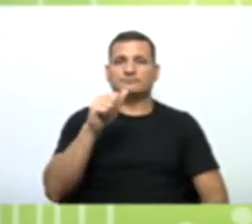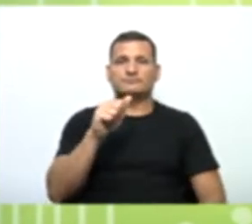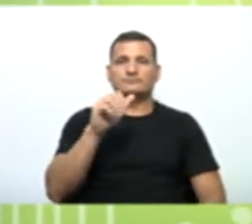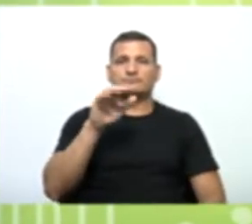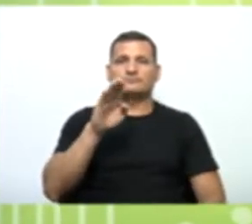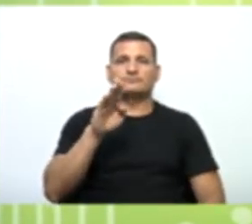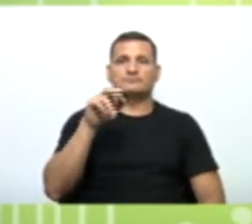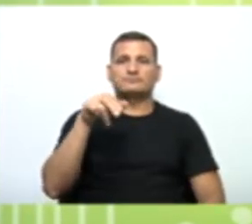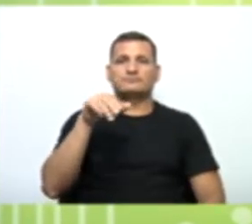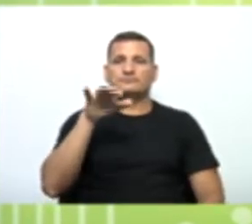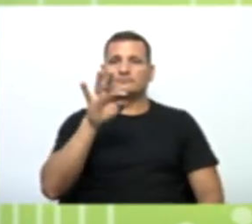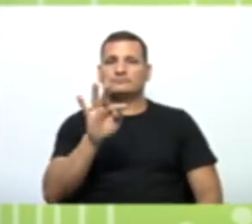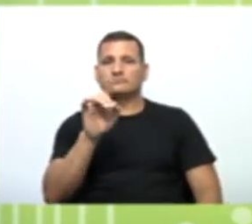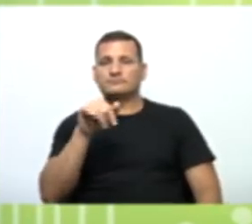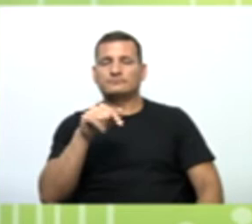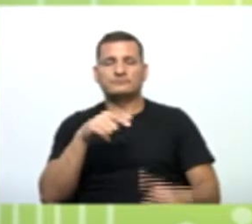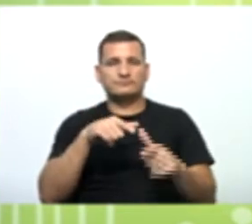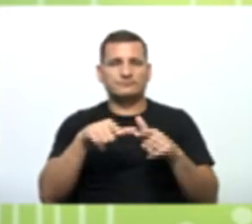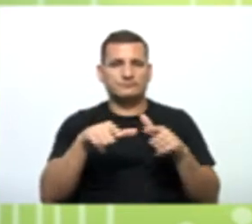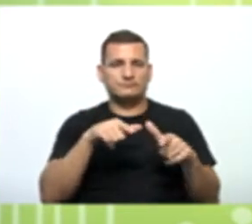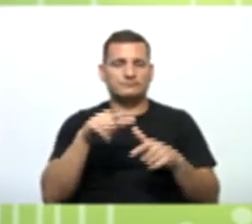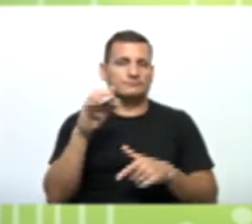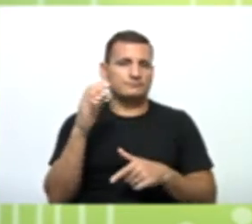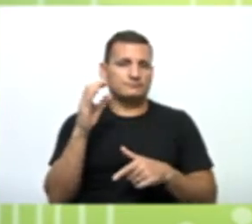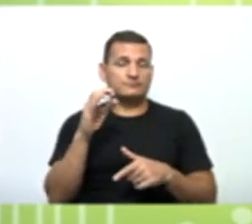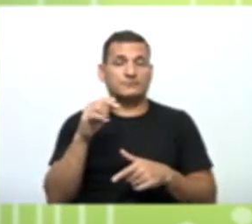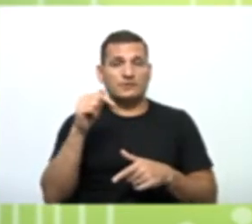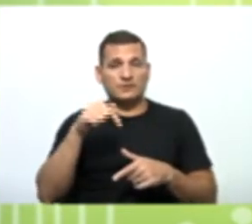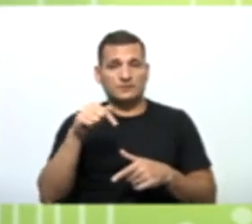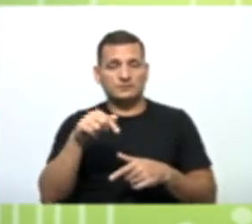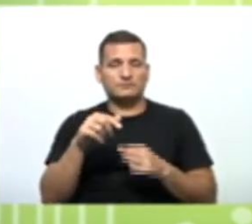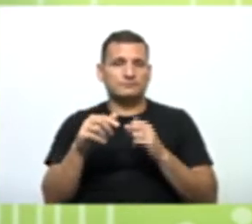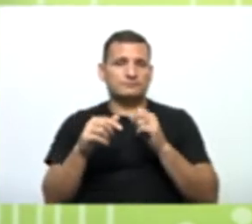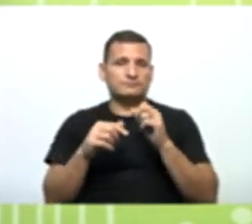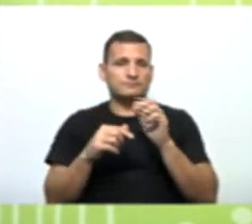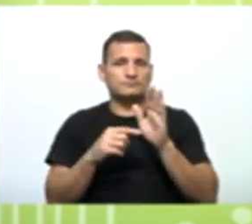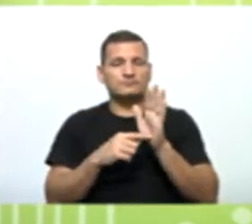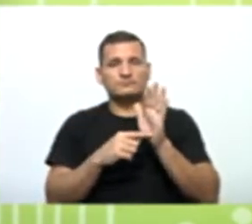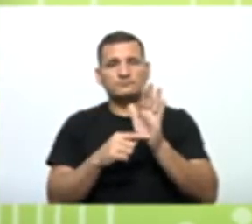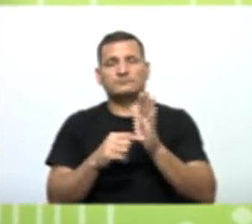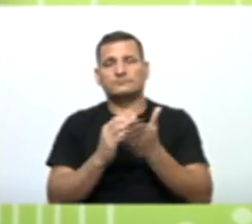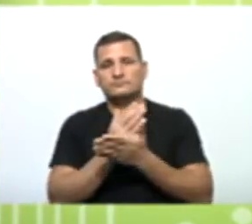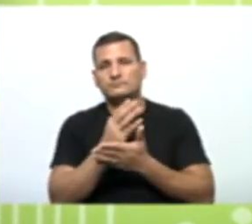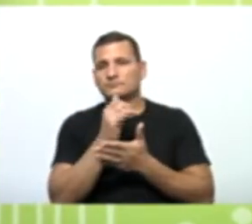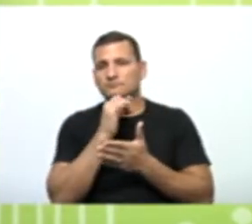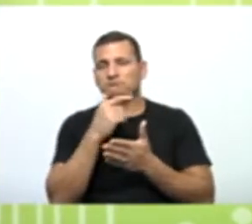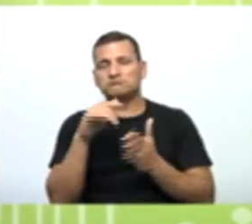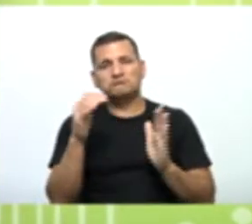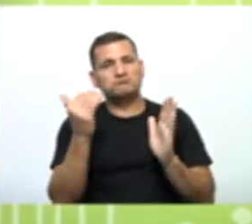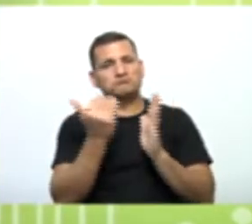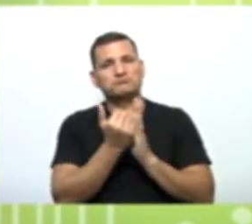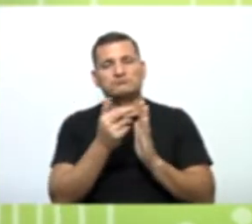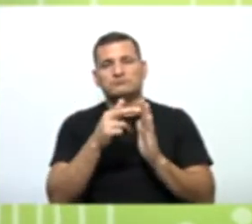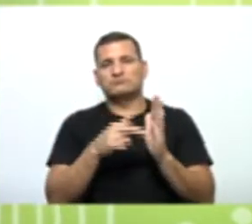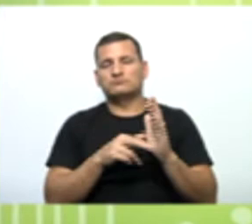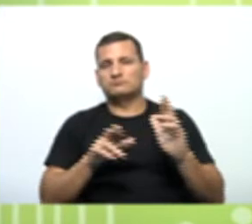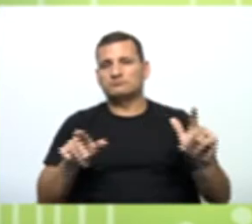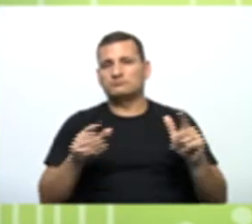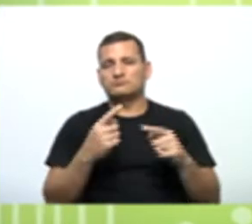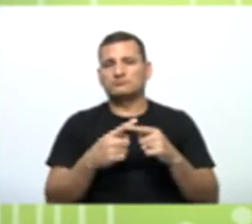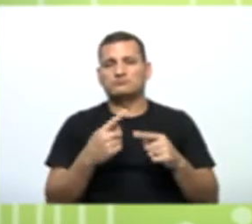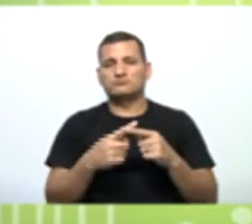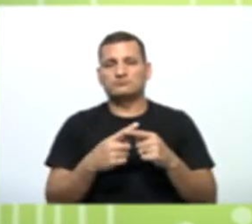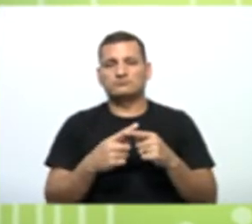trabalho científico. Aqui vocês vão observar, que eu vou mostrar alguns exemplos, que não segue essa norma. Por quê? Porque ele não tem